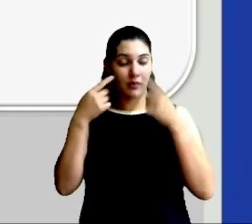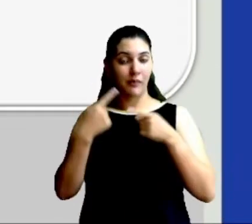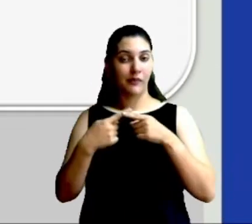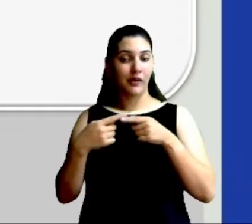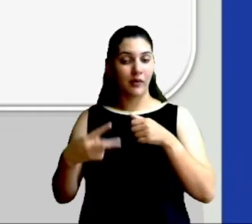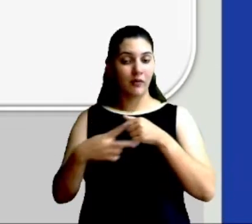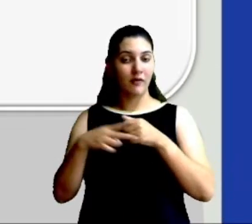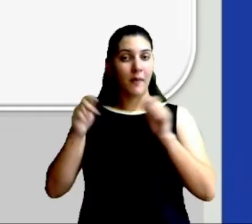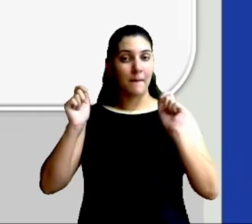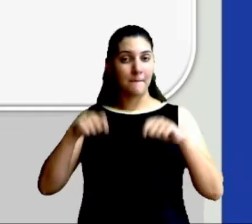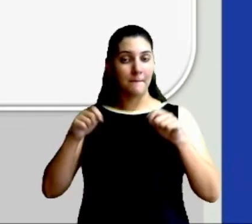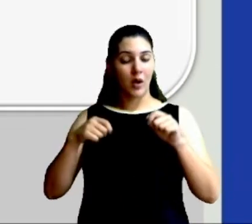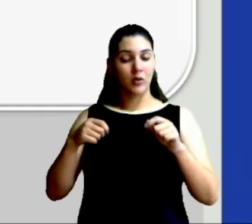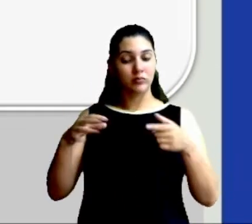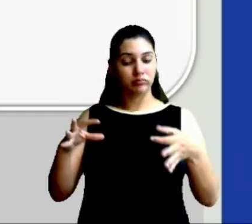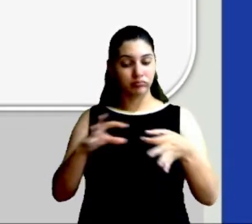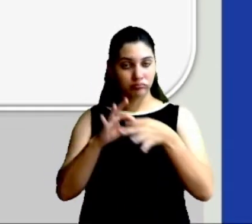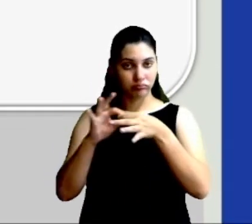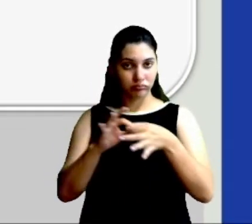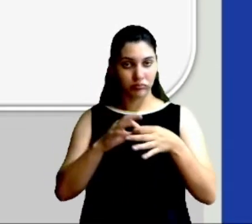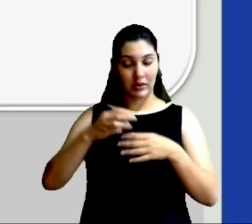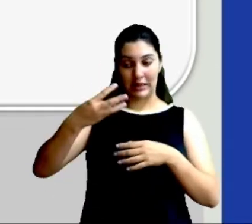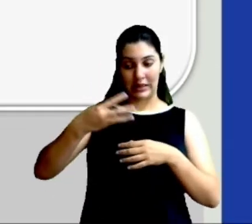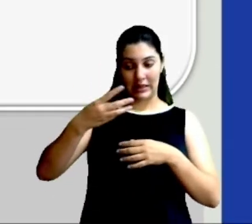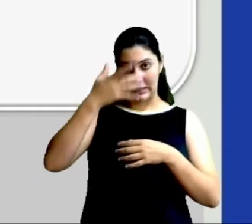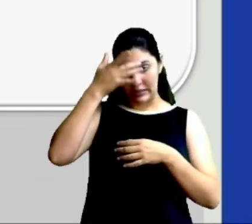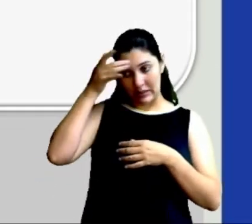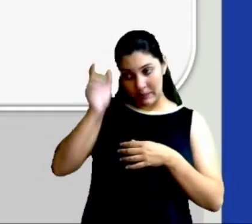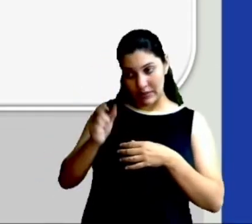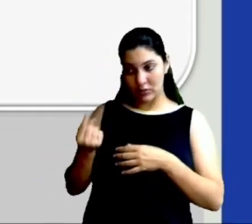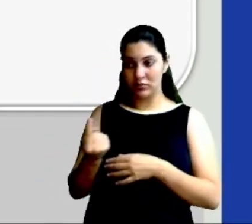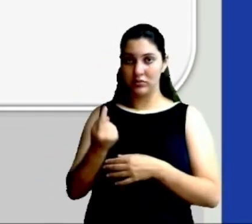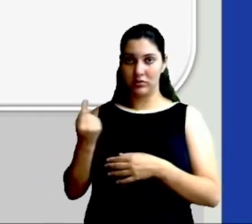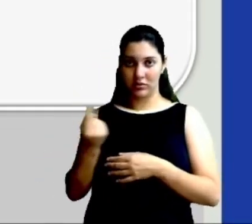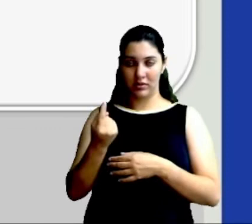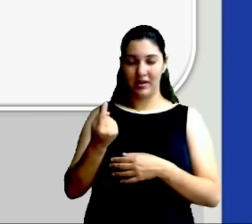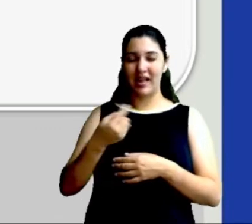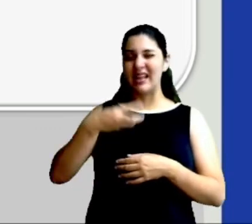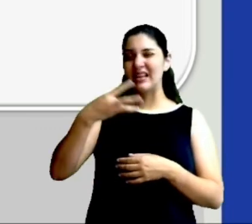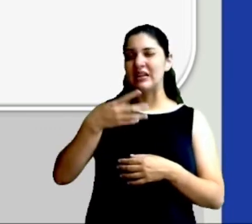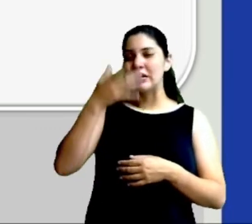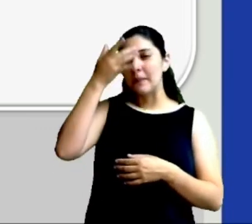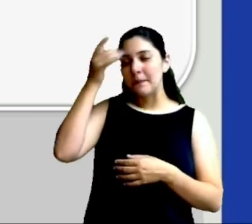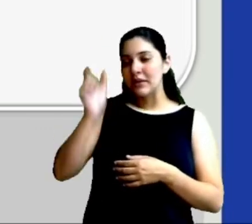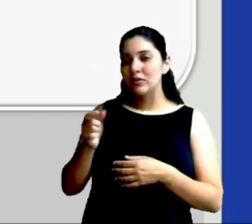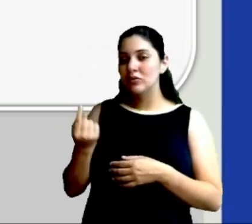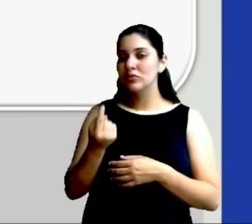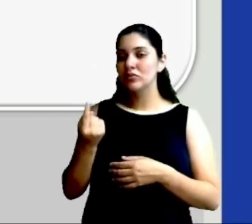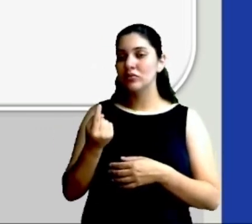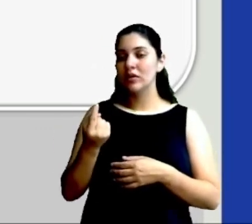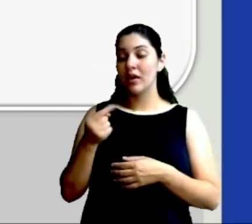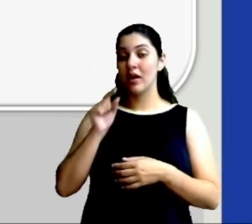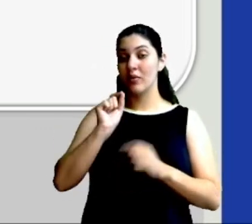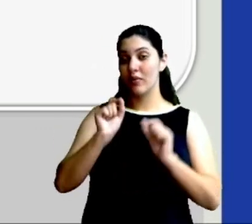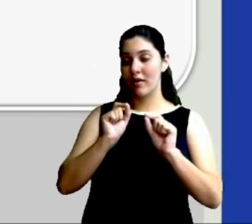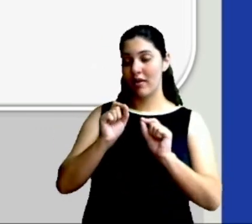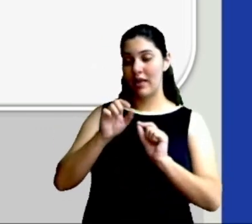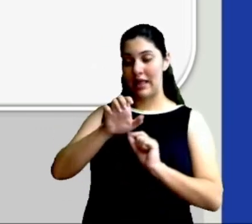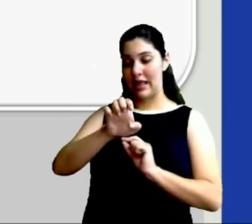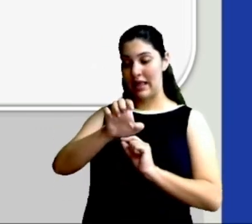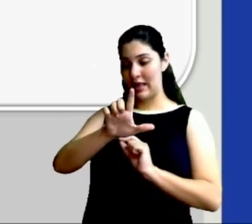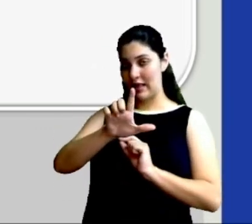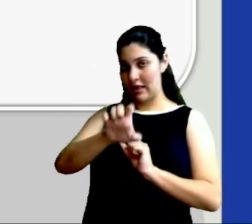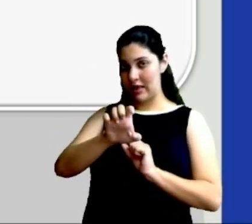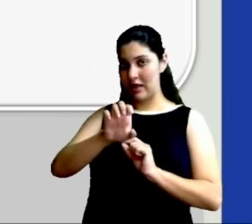ser conjugado na terceira pessoa do singular. Então, preste atenção que é a terceira do singular, que representa ele ou ela.